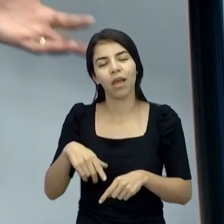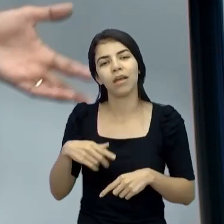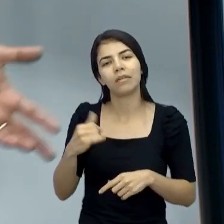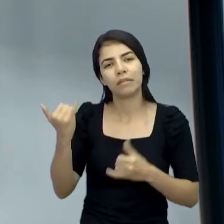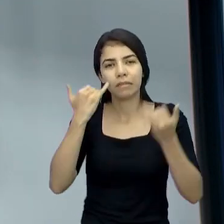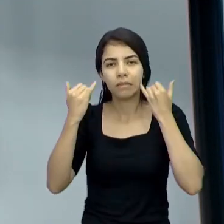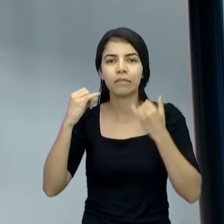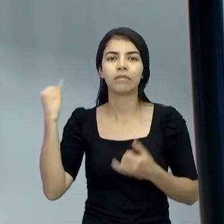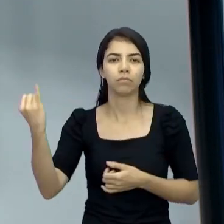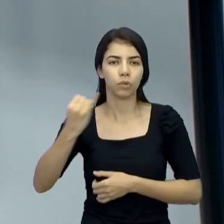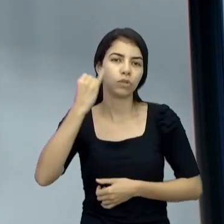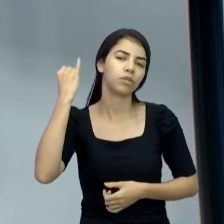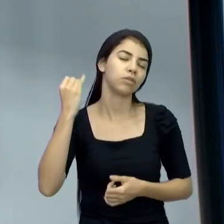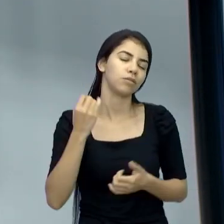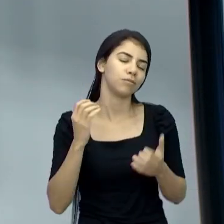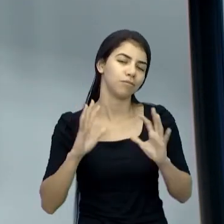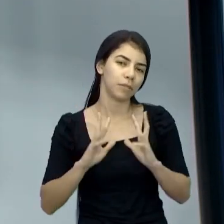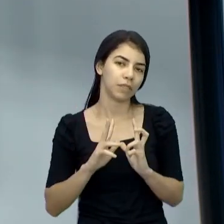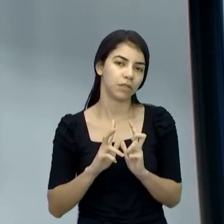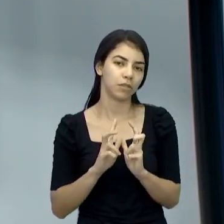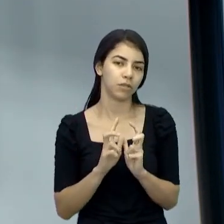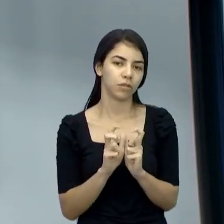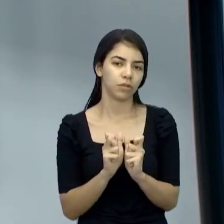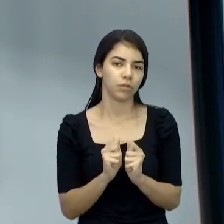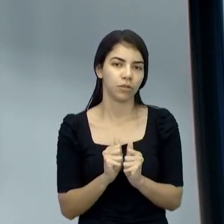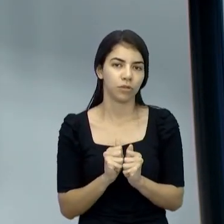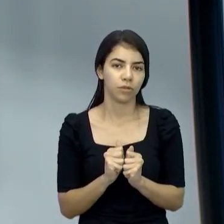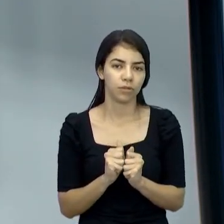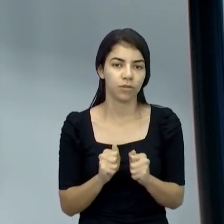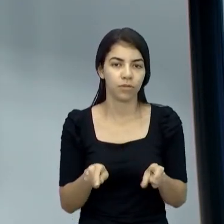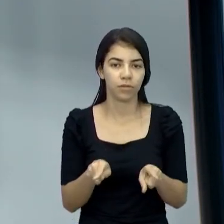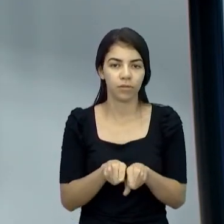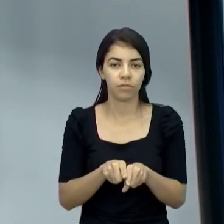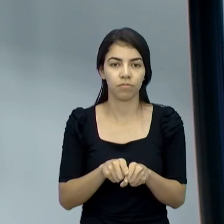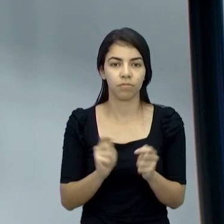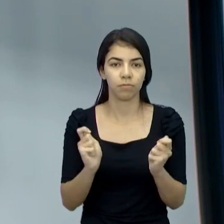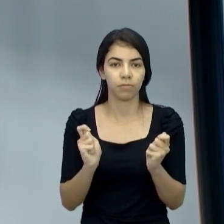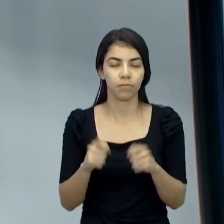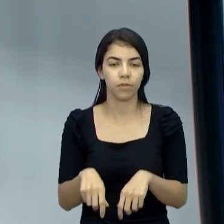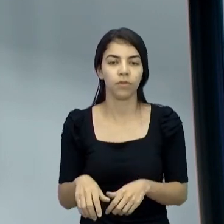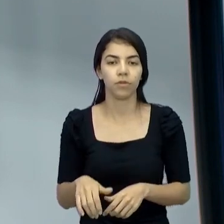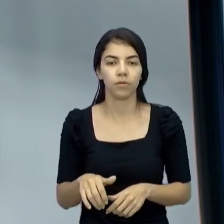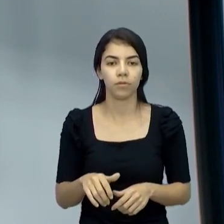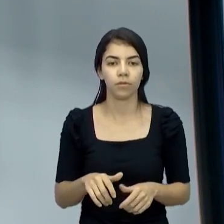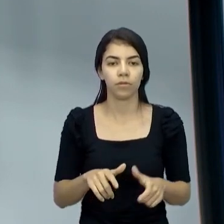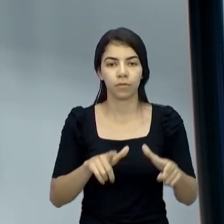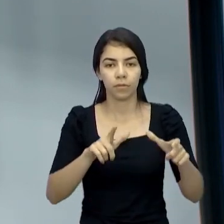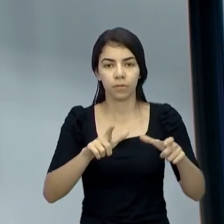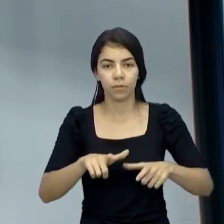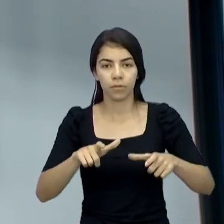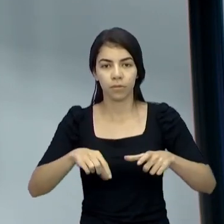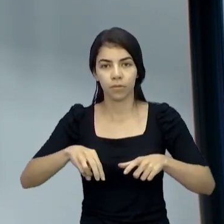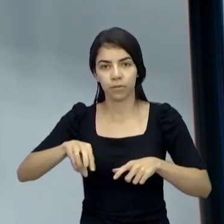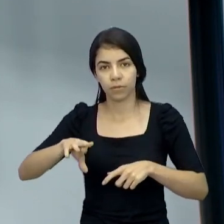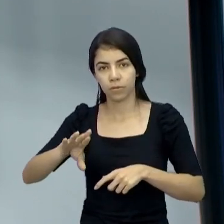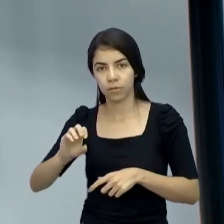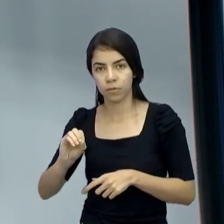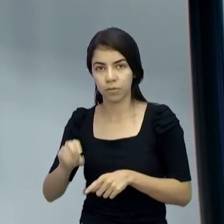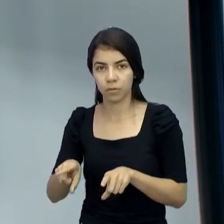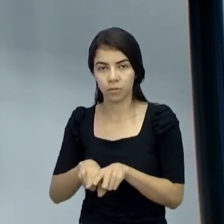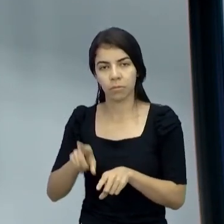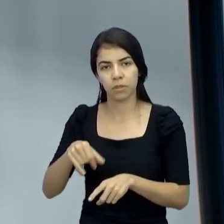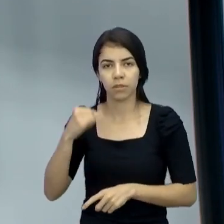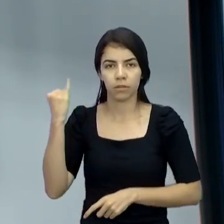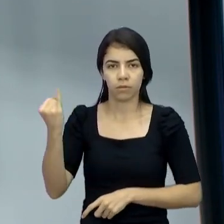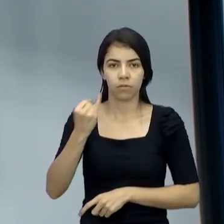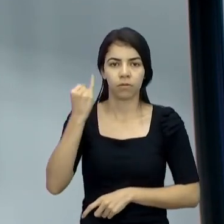para todos. Ela pode ser no ambiente micro, tá, mas ela tem que ter uma importância ali